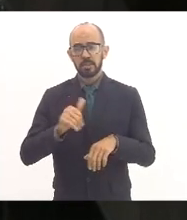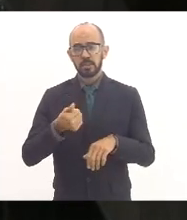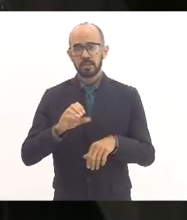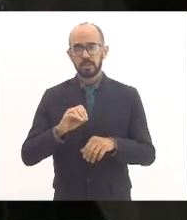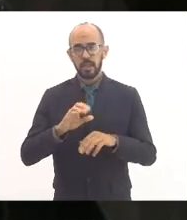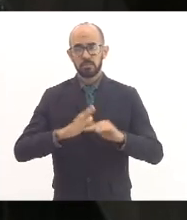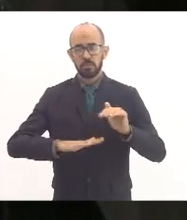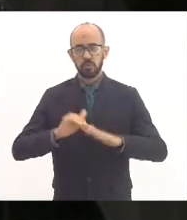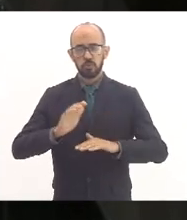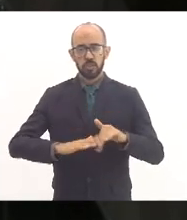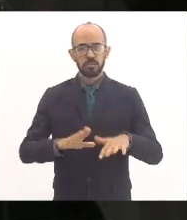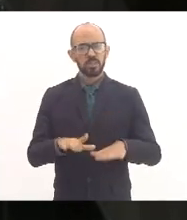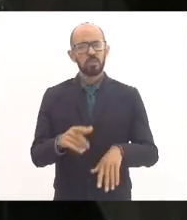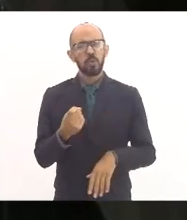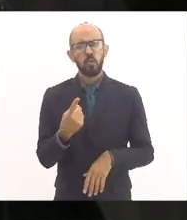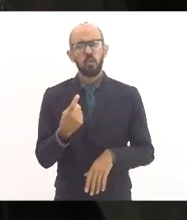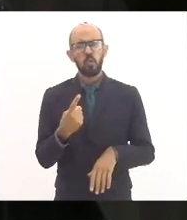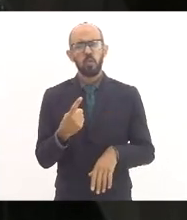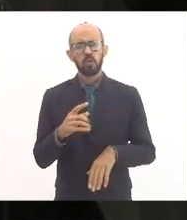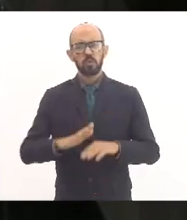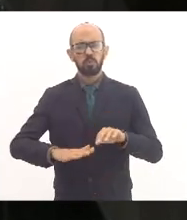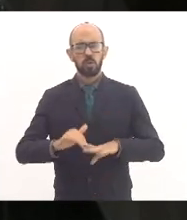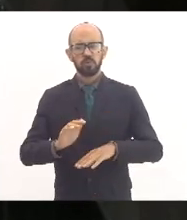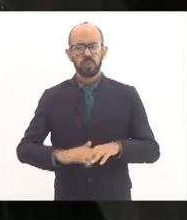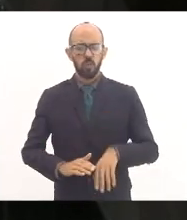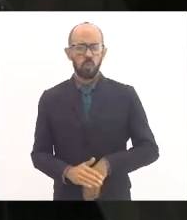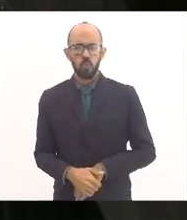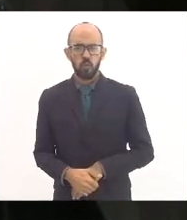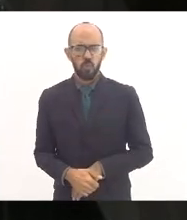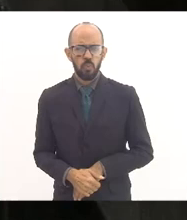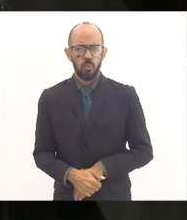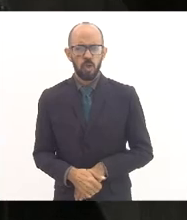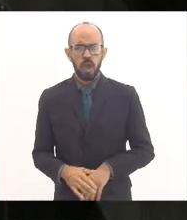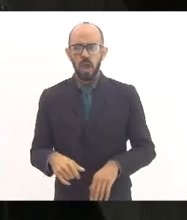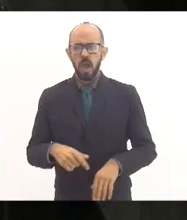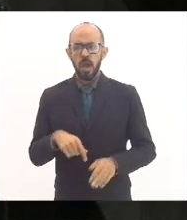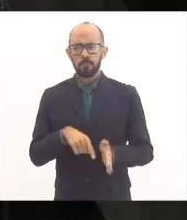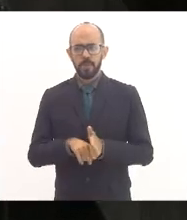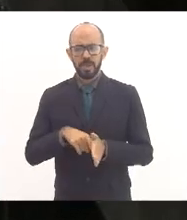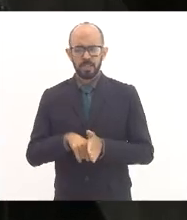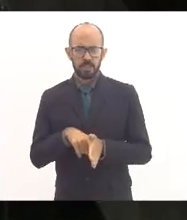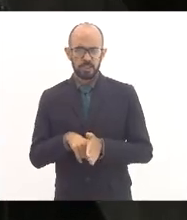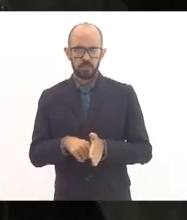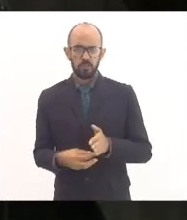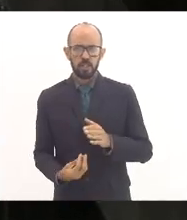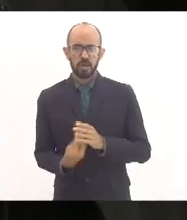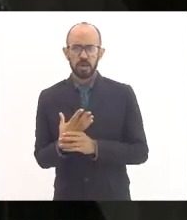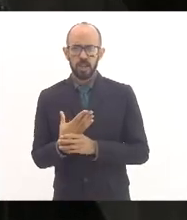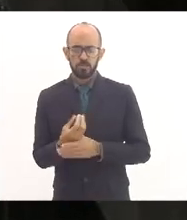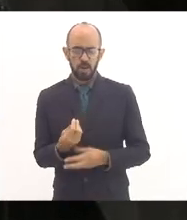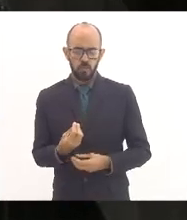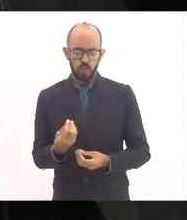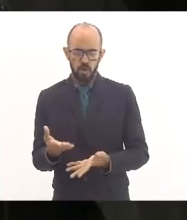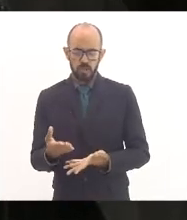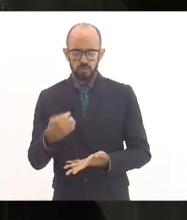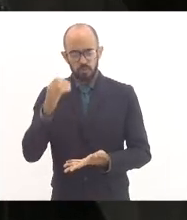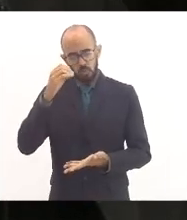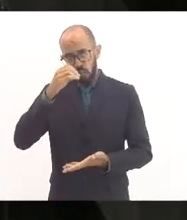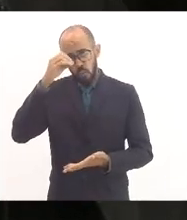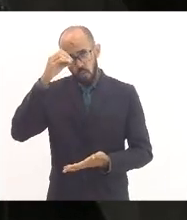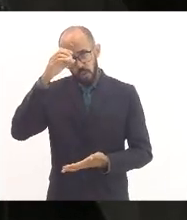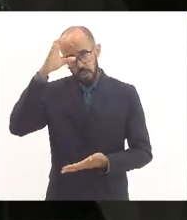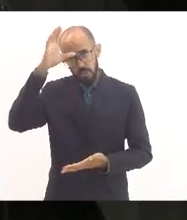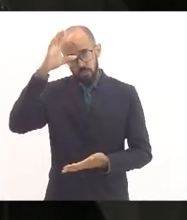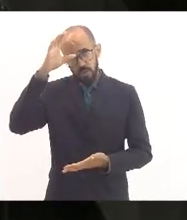tudo o único cargo a perícia criminal a a perícia oficial lá nasceu para fornecer conhecimento